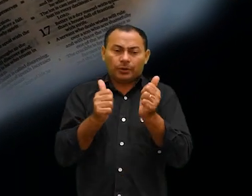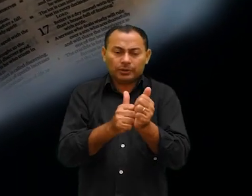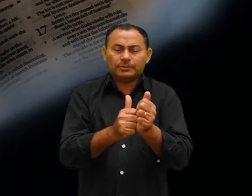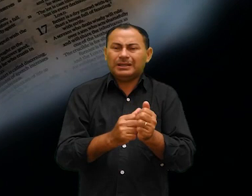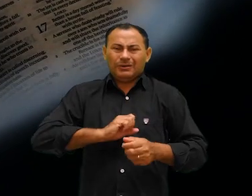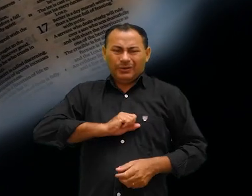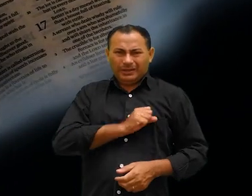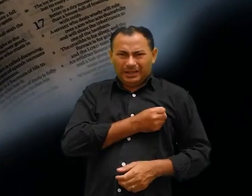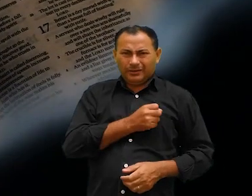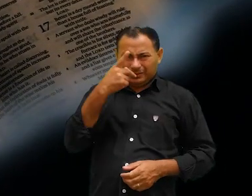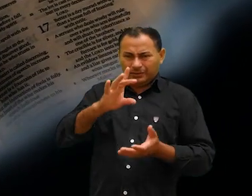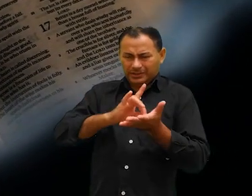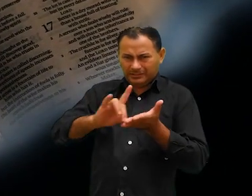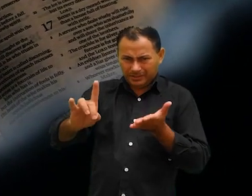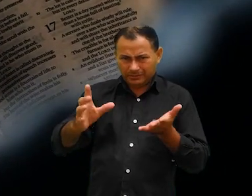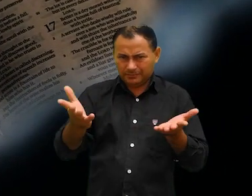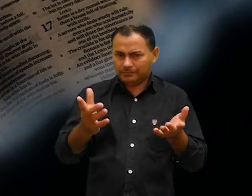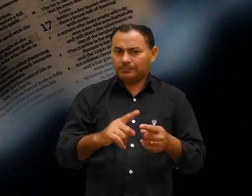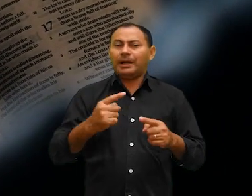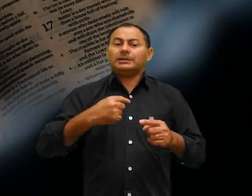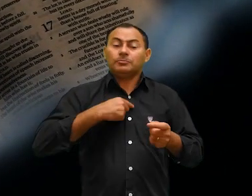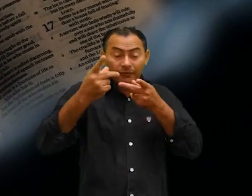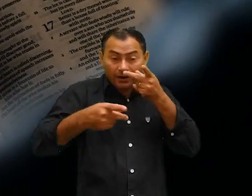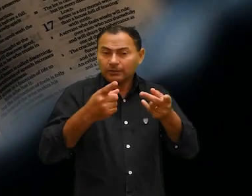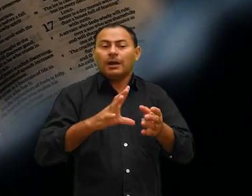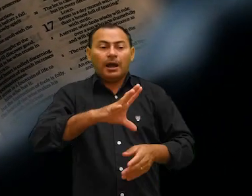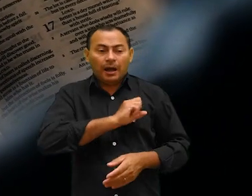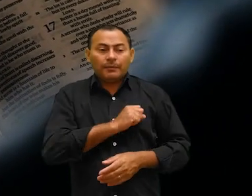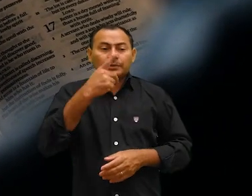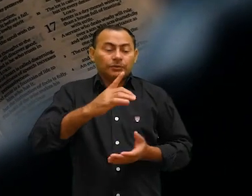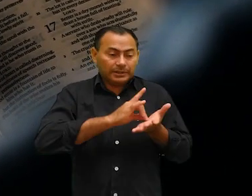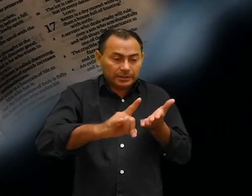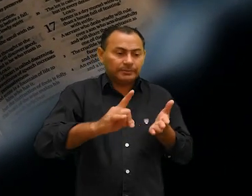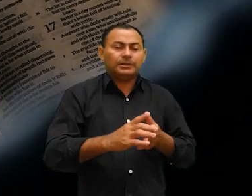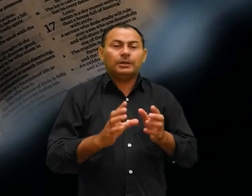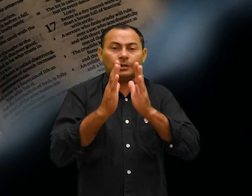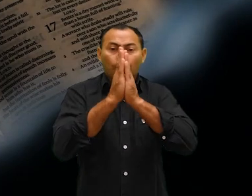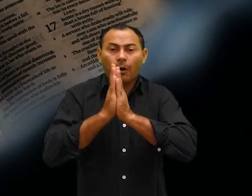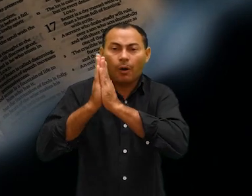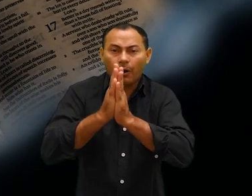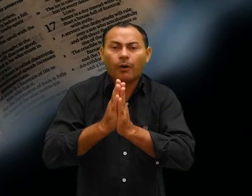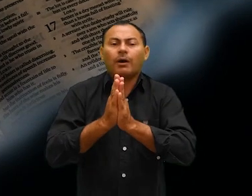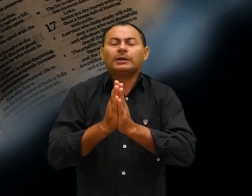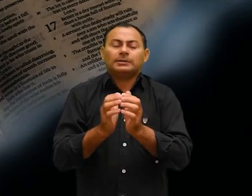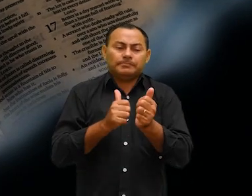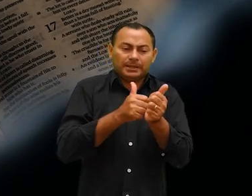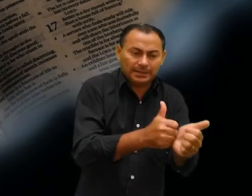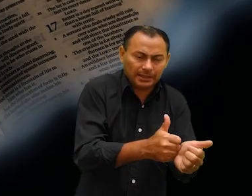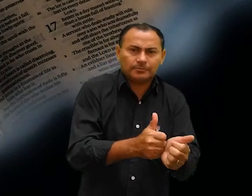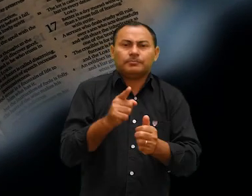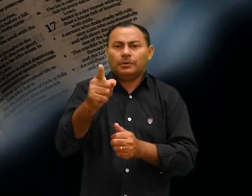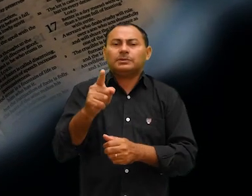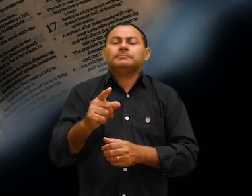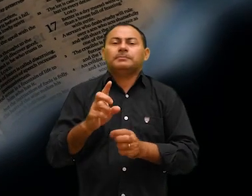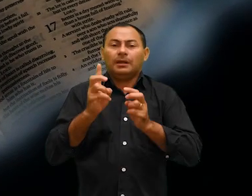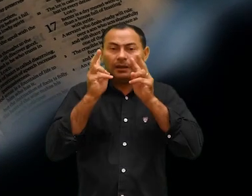próximo e odeie o seu inimigo. Mas eu lhes digo: amem os seus inimigos e orem por aqueles que os perseguem, para